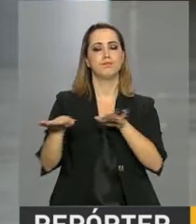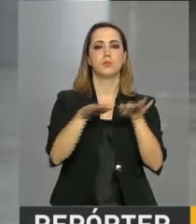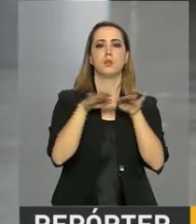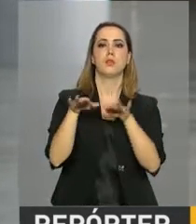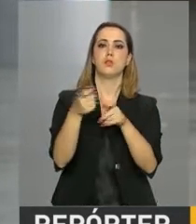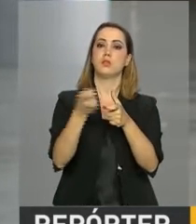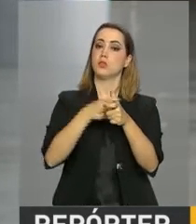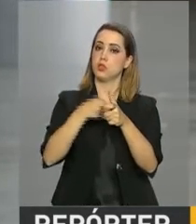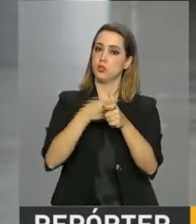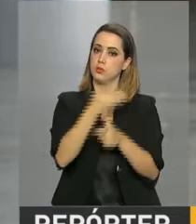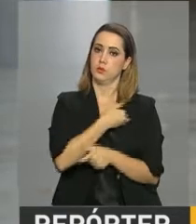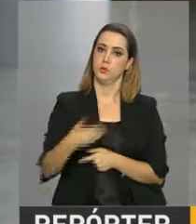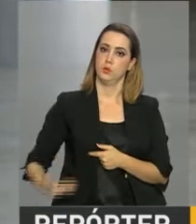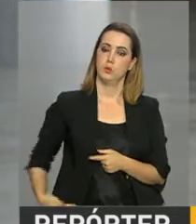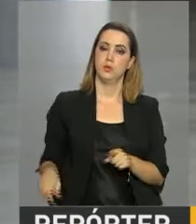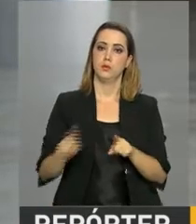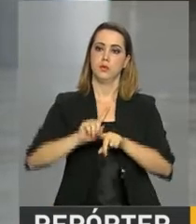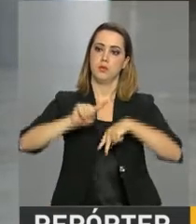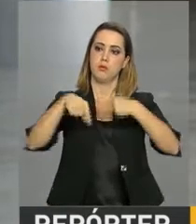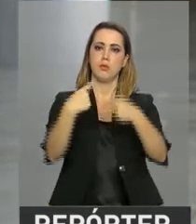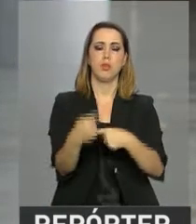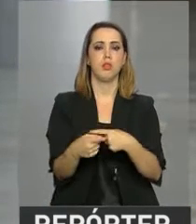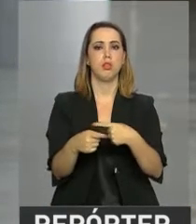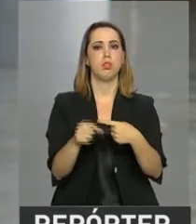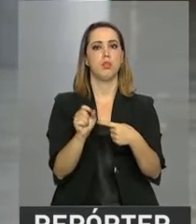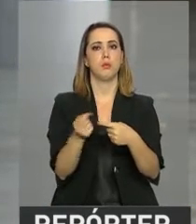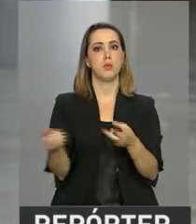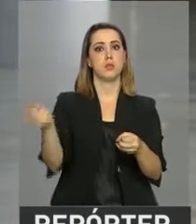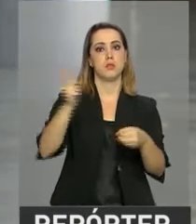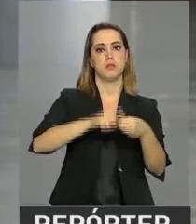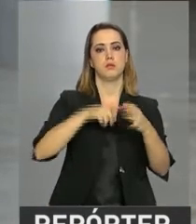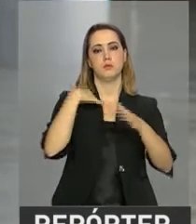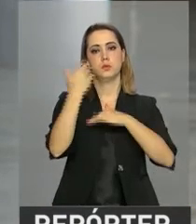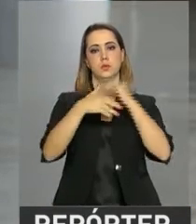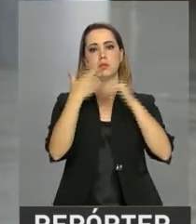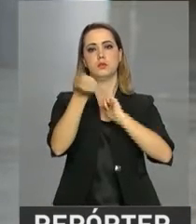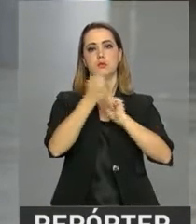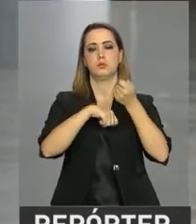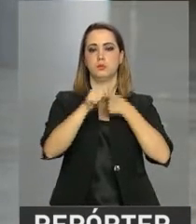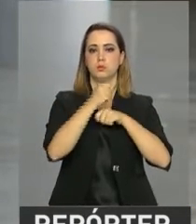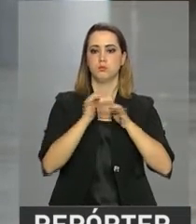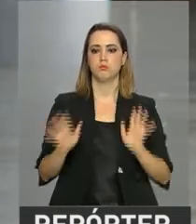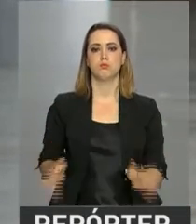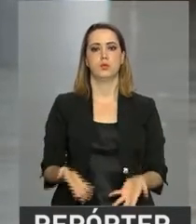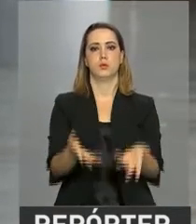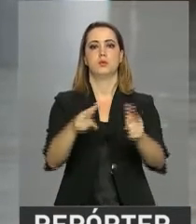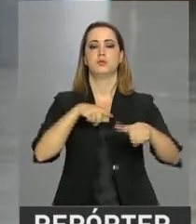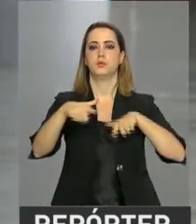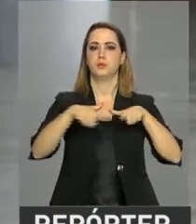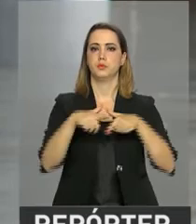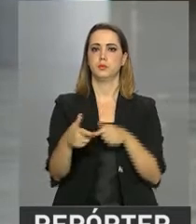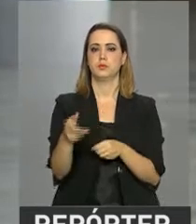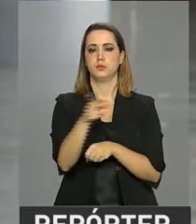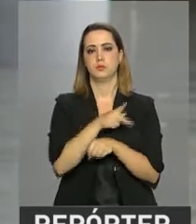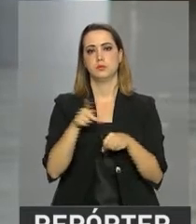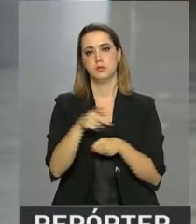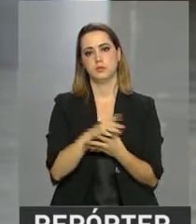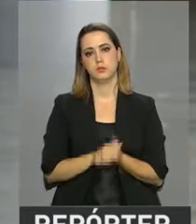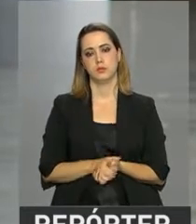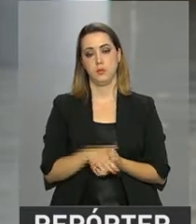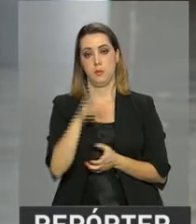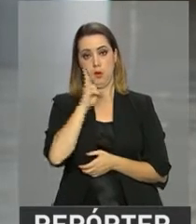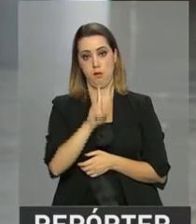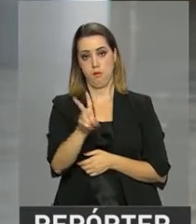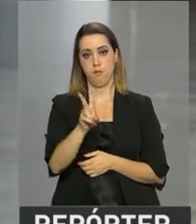dívida pública e, num segundo momento, retomar o crescimento da economia e a geração de empregos no país. A